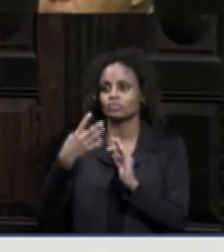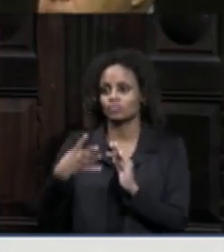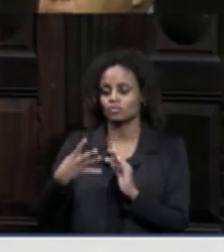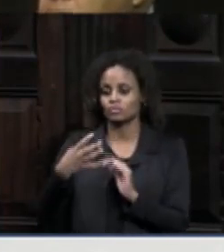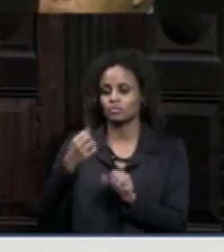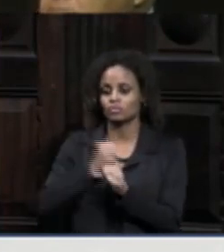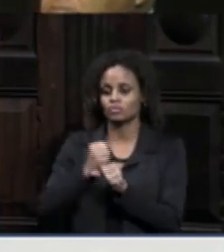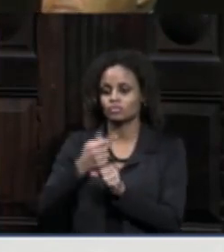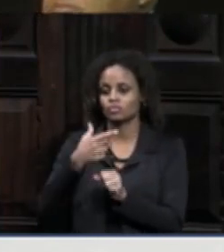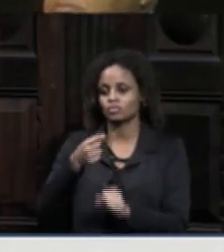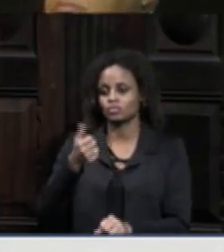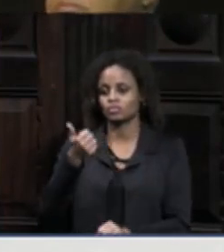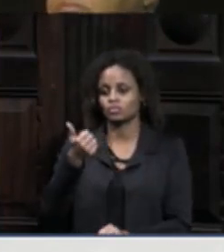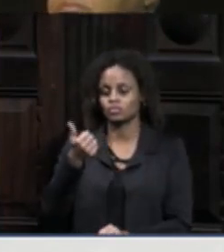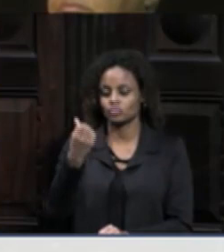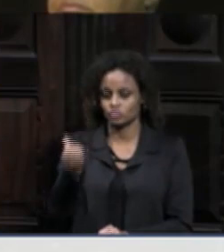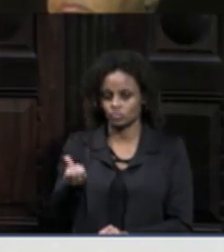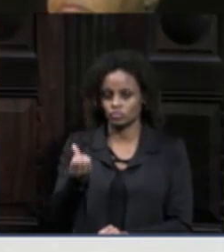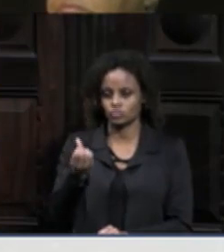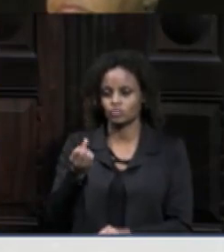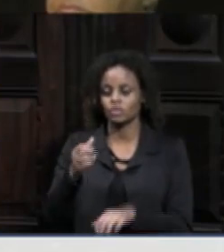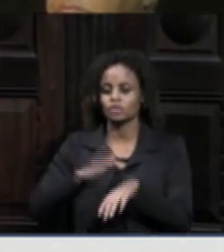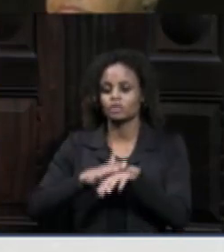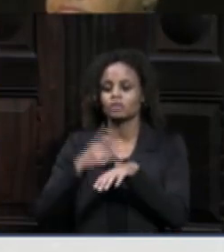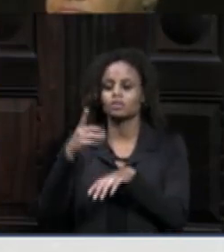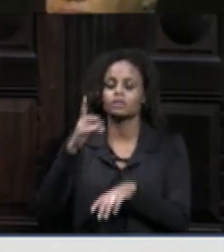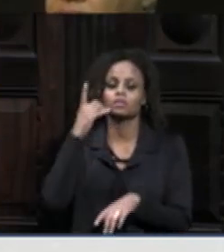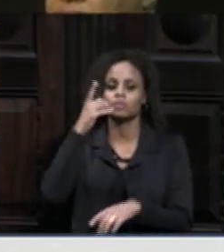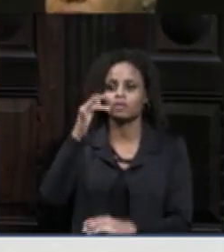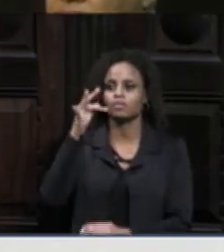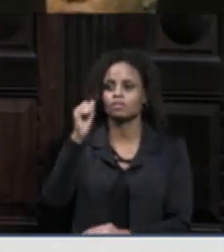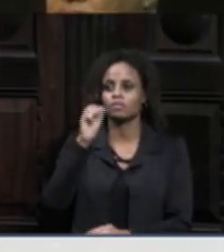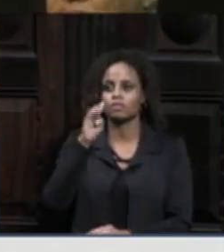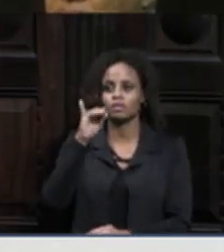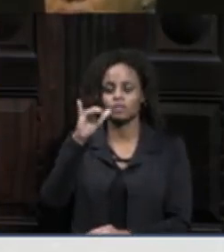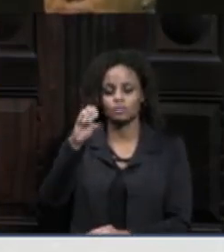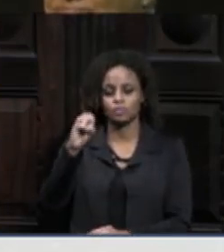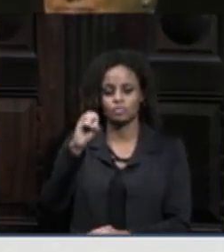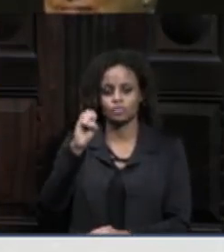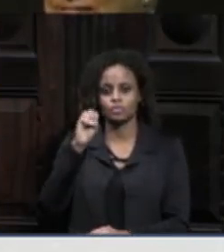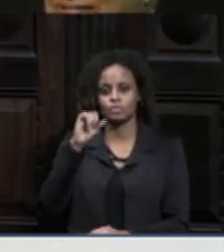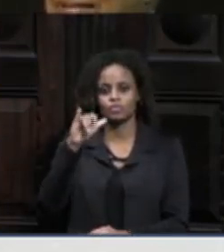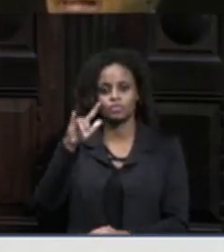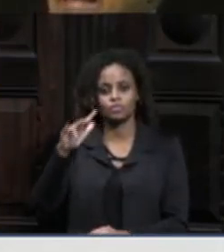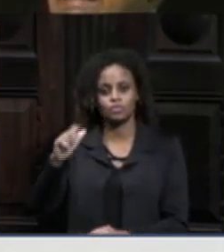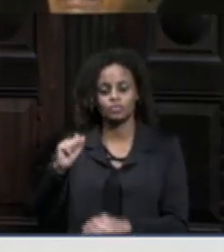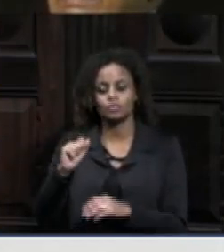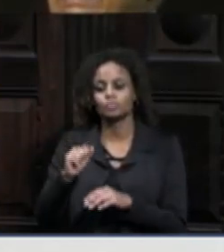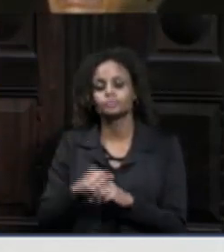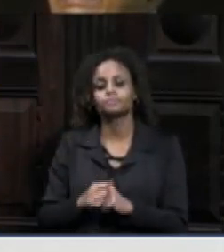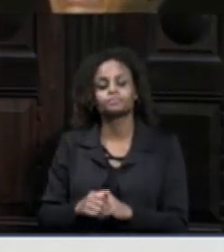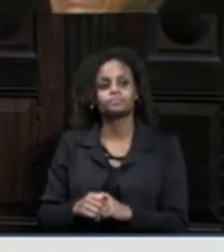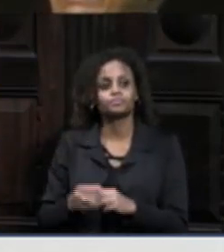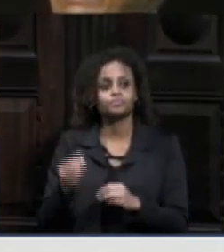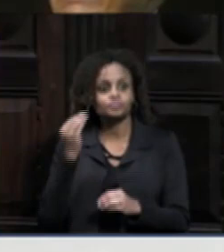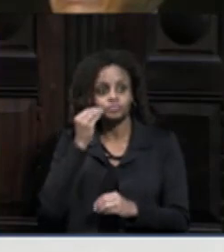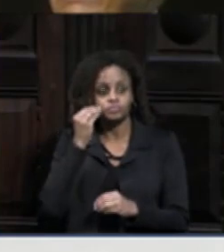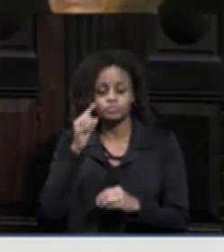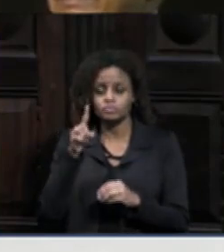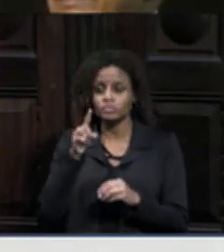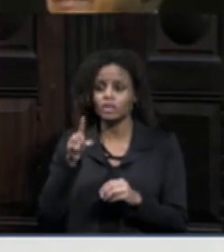2304/2016, de autoria do deputado Fábio Silva, que dispõe sobre a ampliação da operação Segurança Presente e da outras